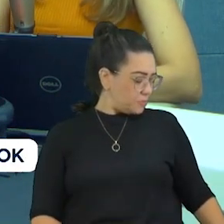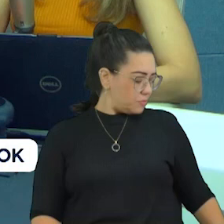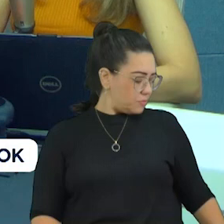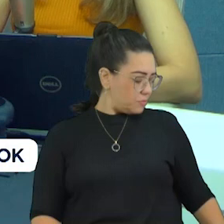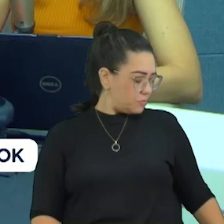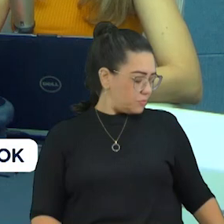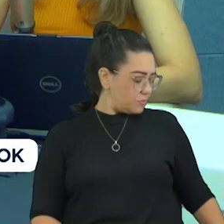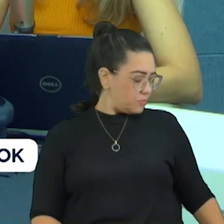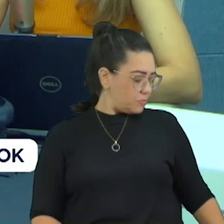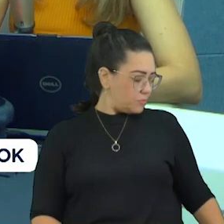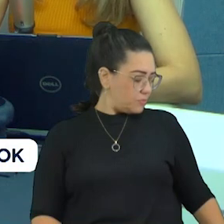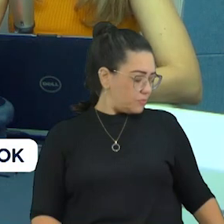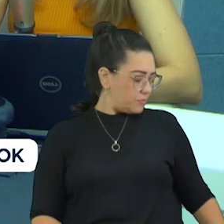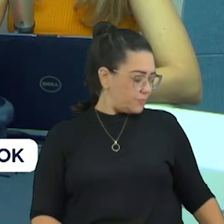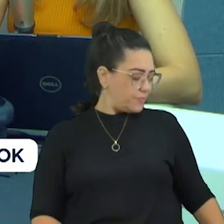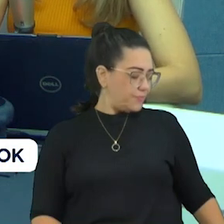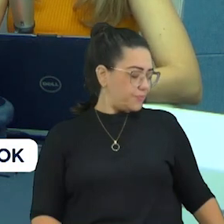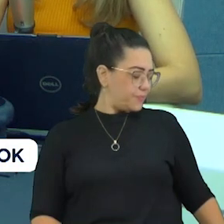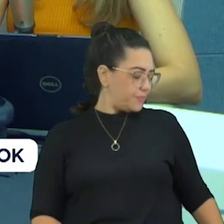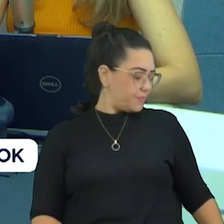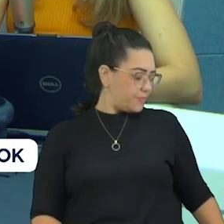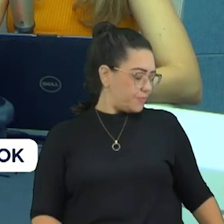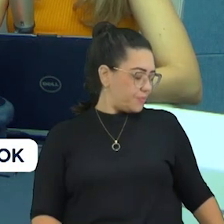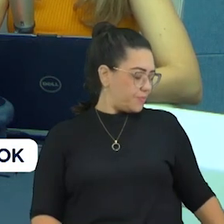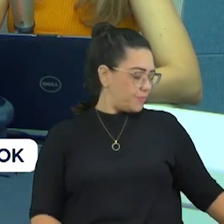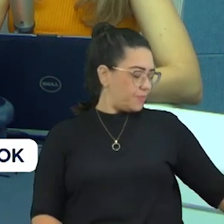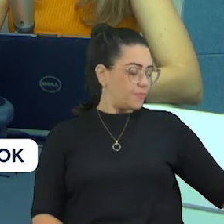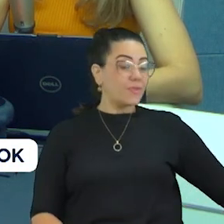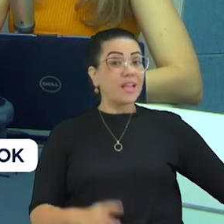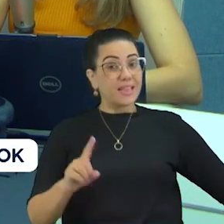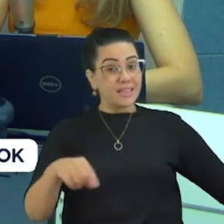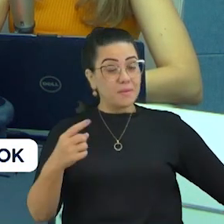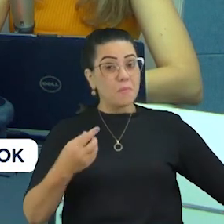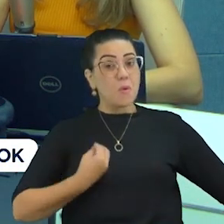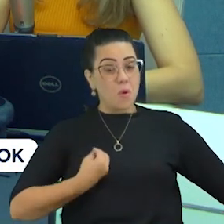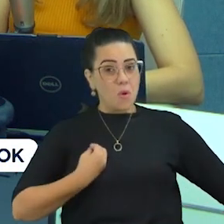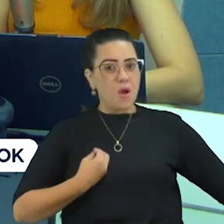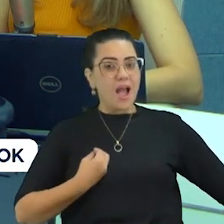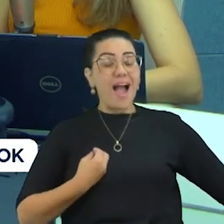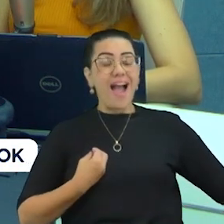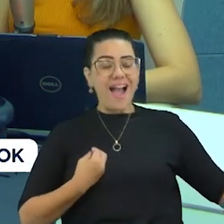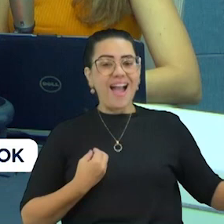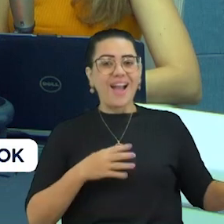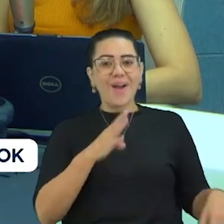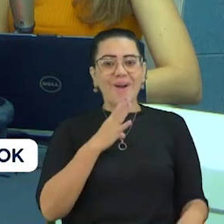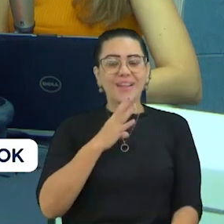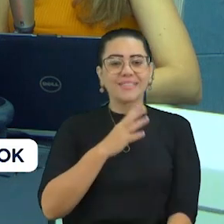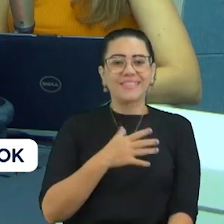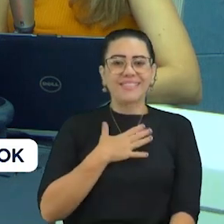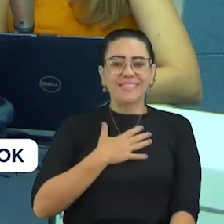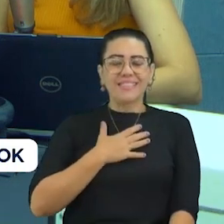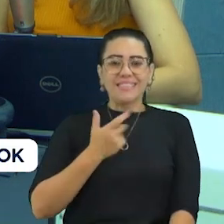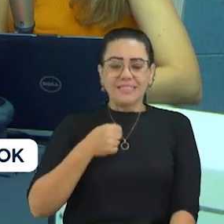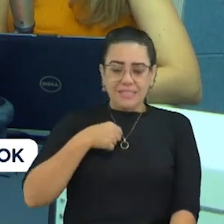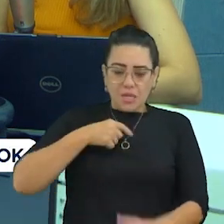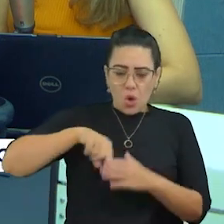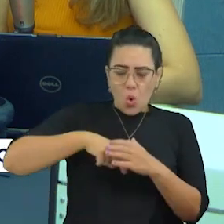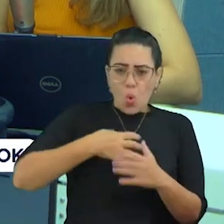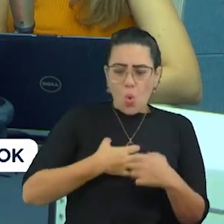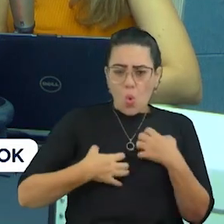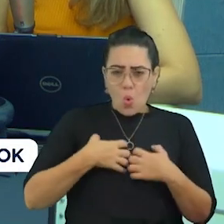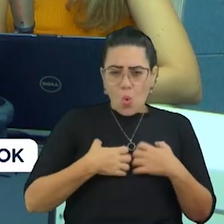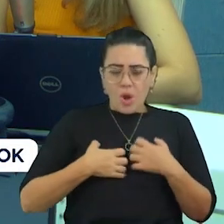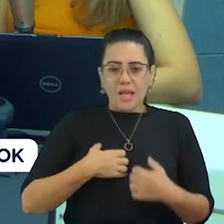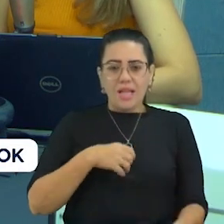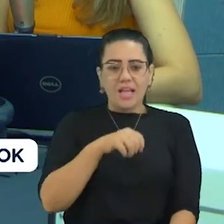aquela grande problemática entre anti-inflamatório e antibiótico. Às vezes eu estou com uma infecção que está gerando